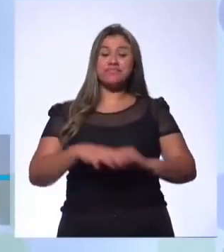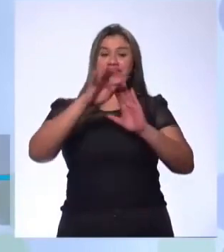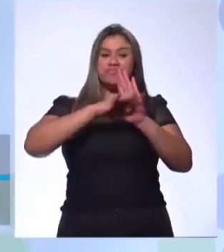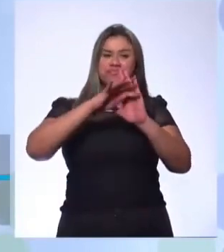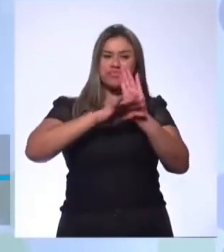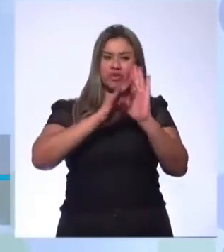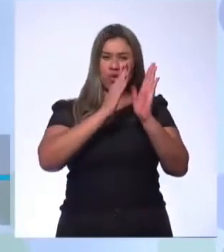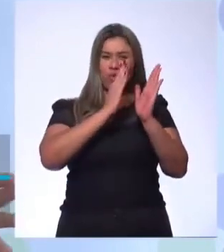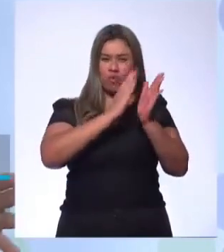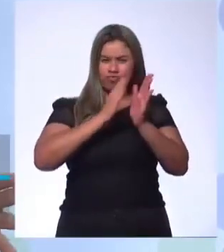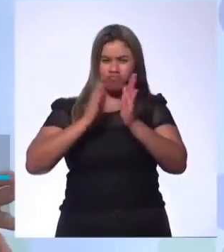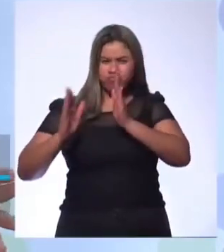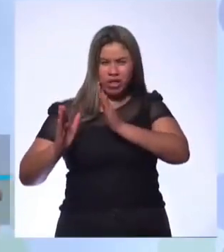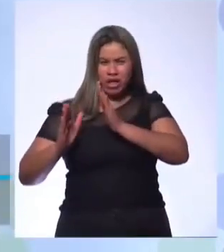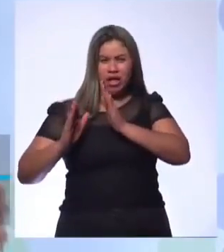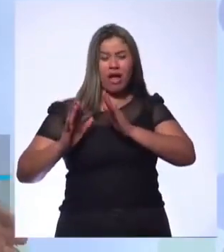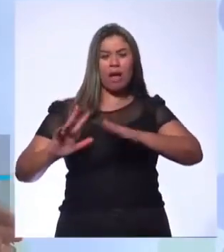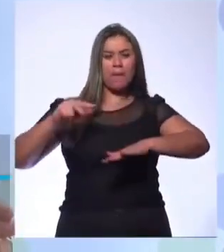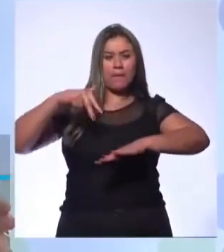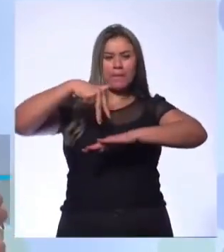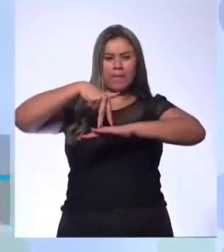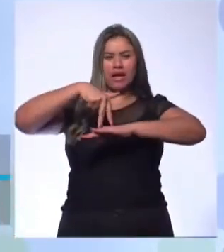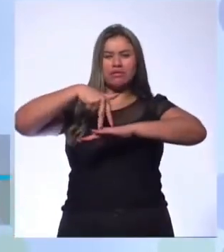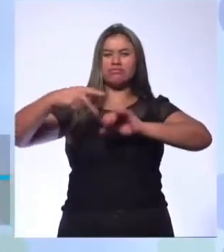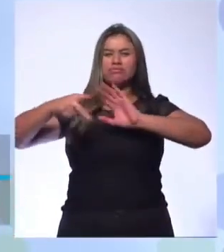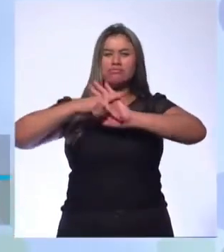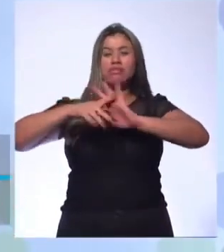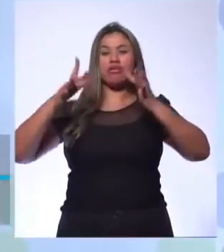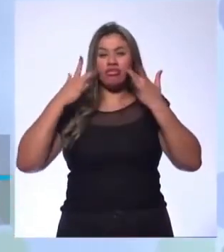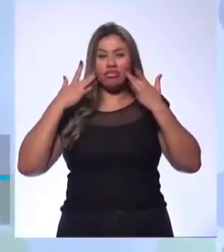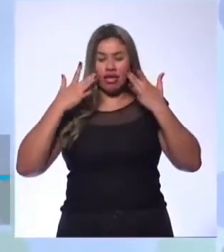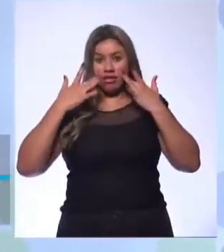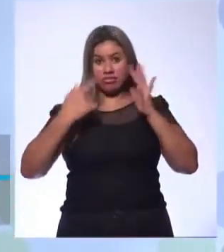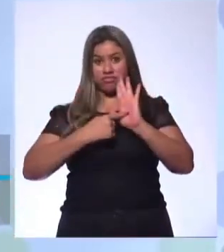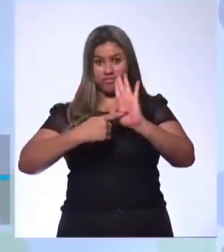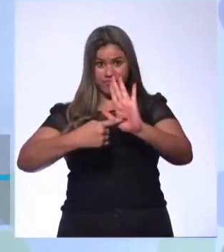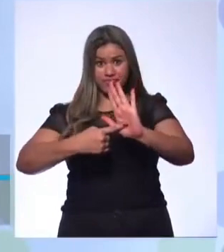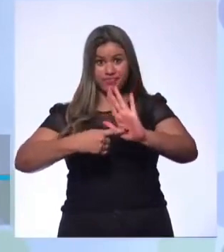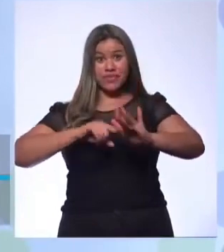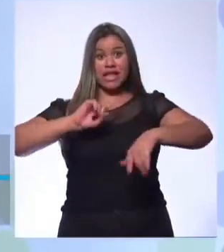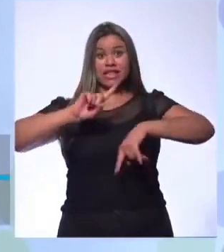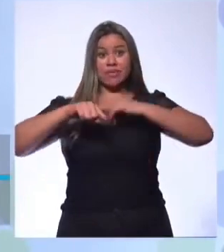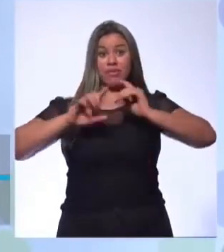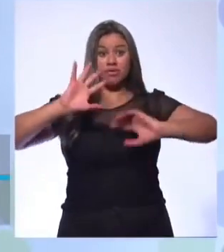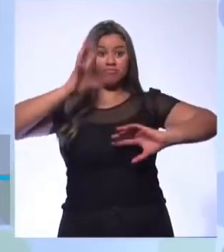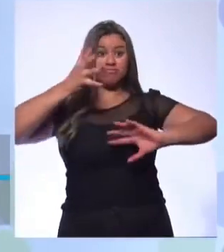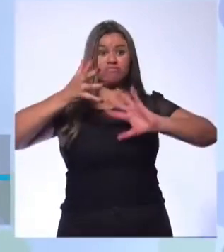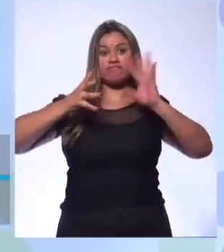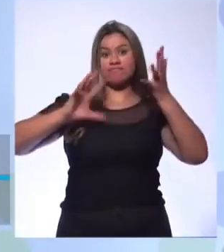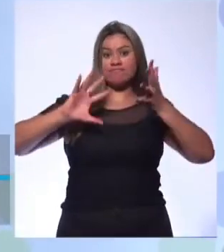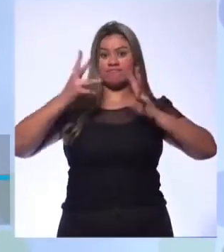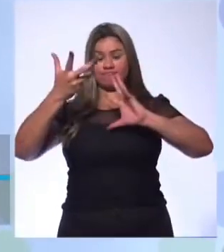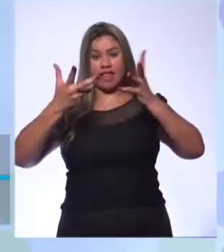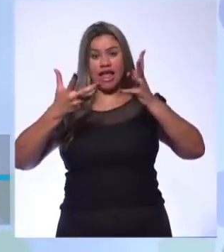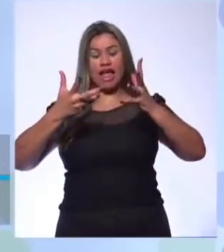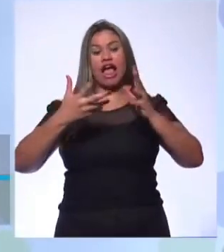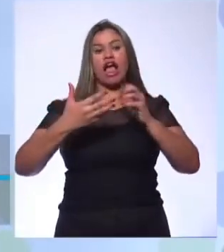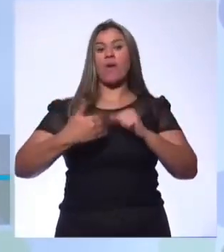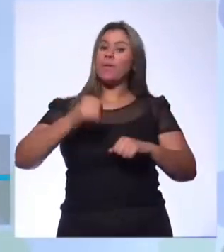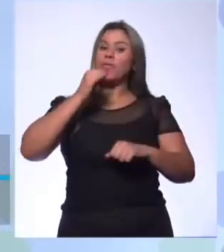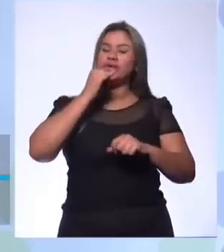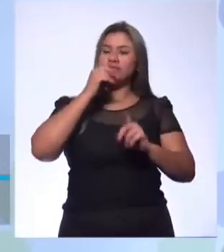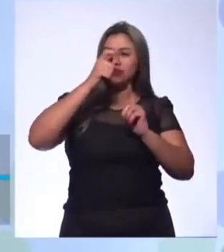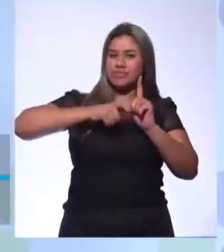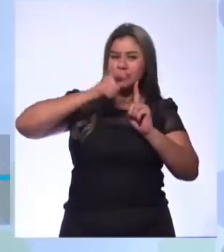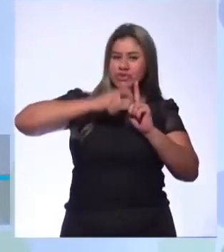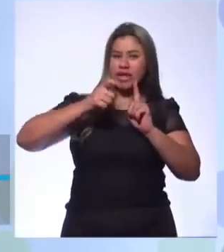tudo organizado. É um palco, é um ambiente teatral, né? Então vamos apresentar. Quando as coisas estão acontecendo, a gente mostra, olha, chega um